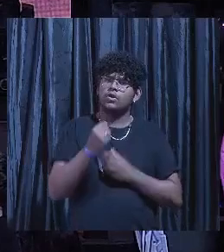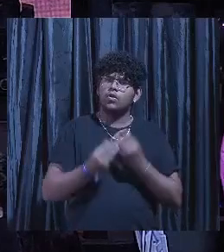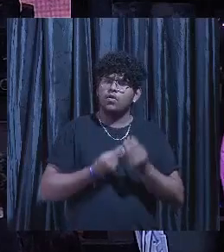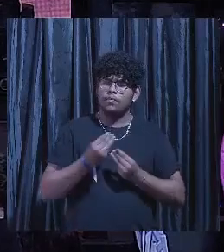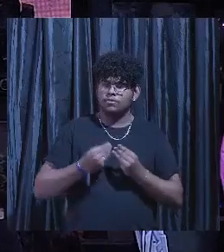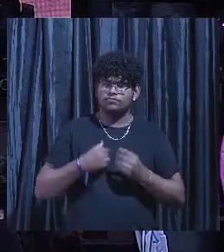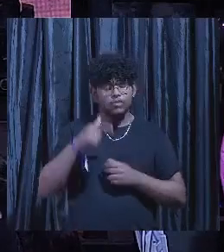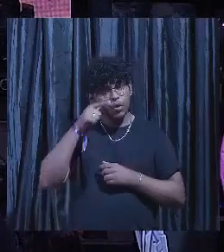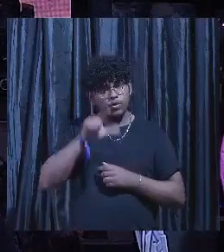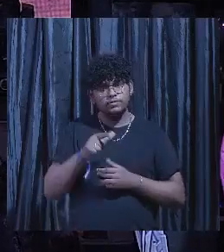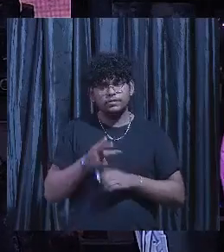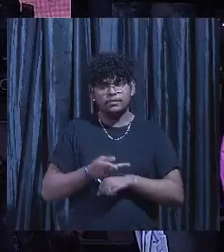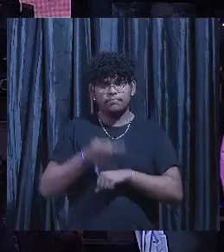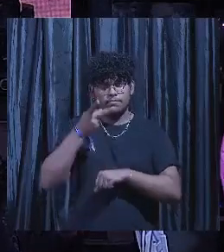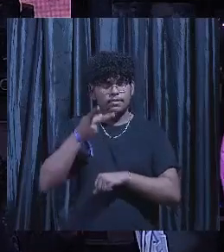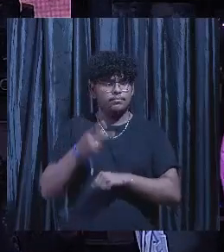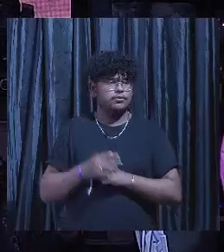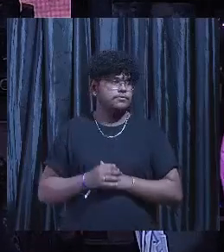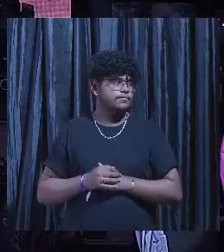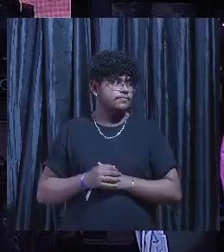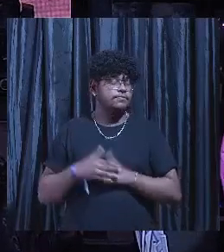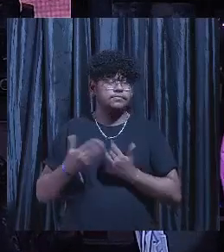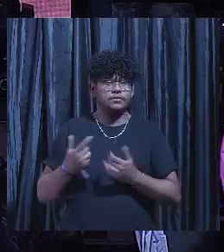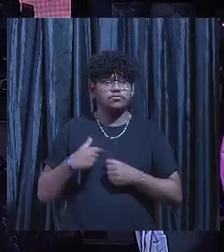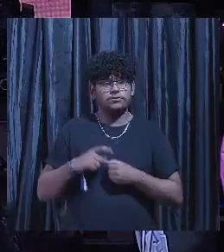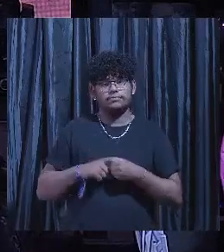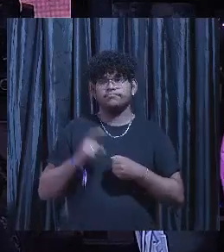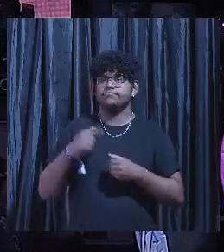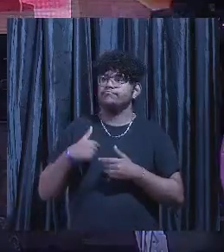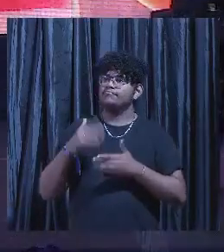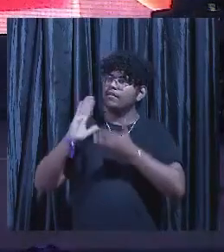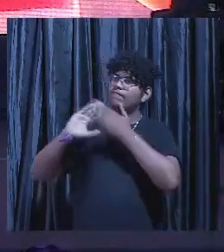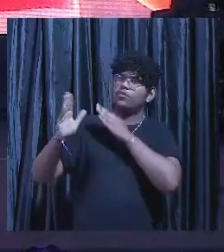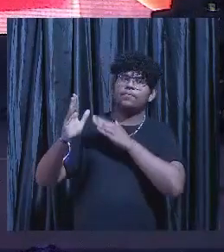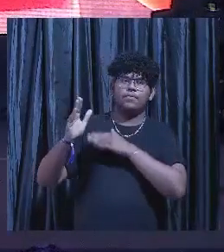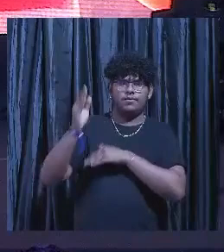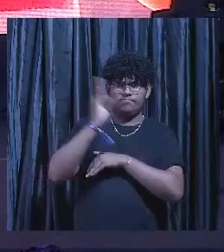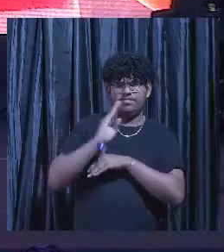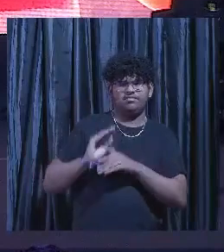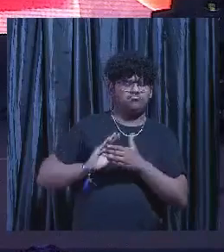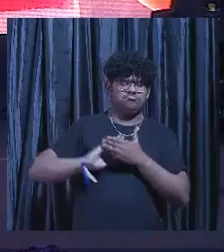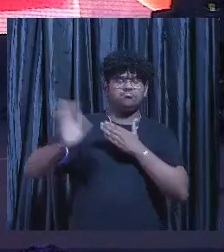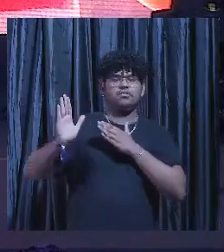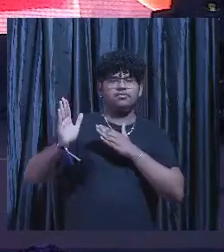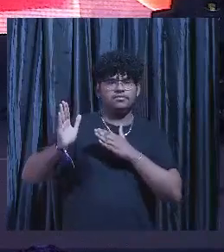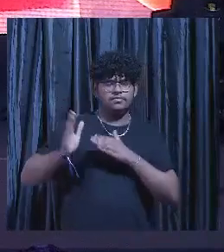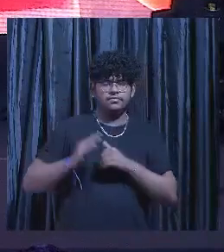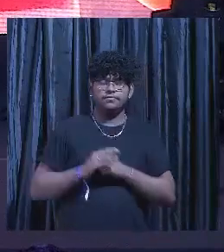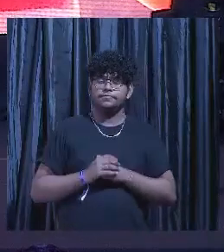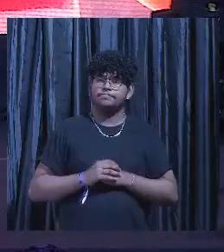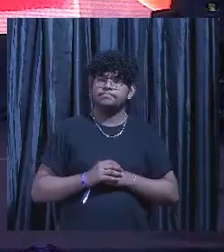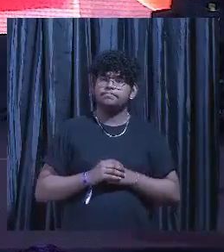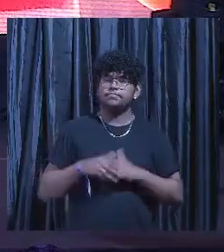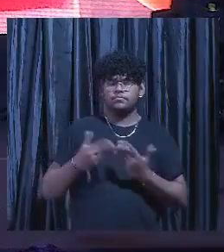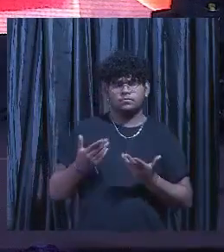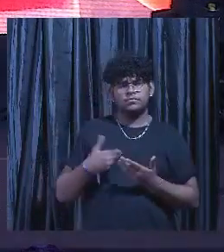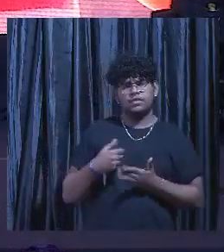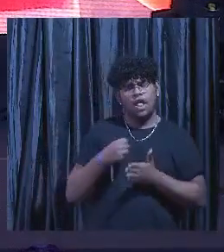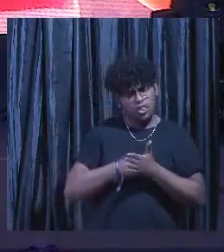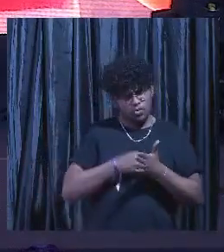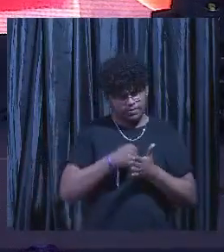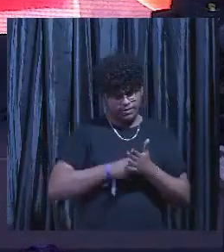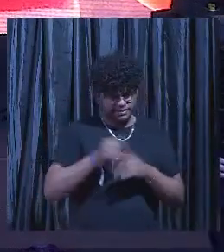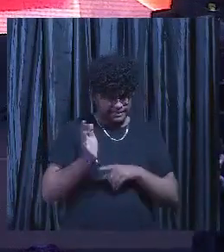do Brasil. E nessa decisão de sair do Brasil, falei, olha, se é para eu lutar pelo cinema, que é meu